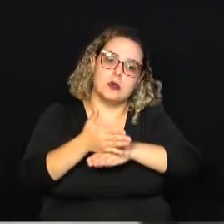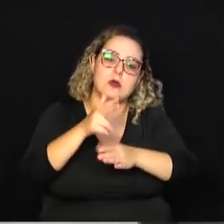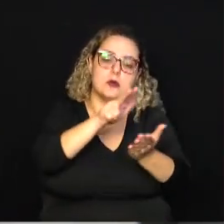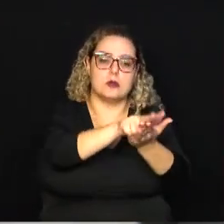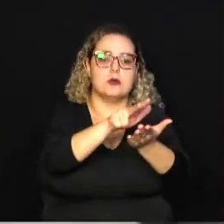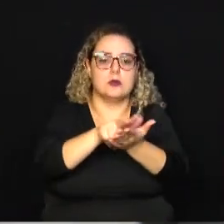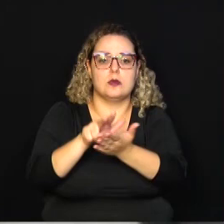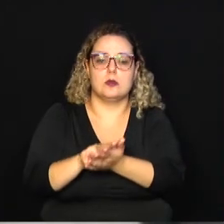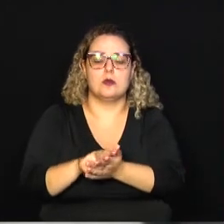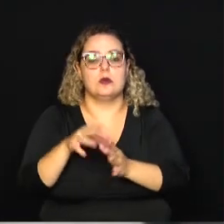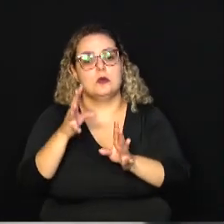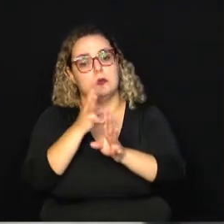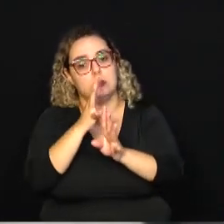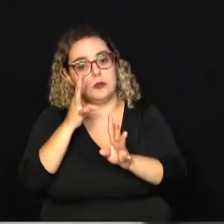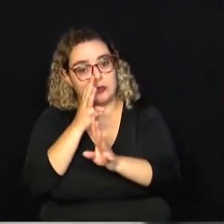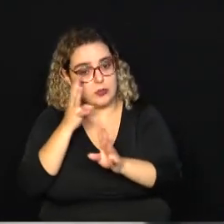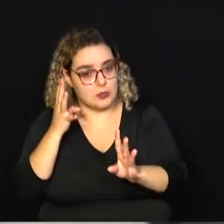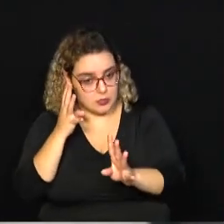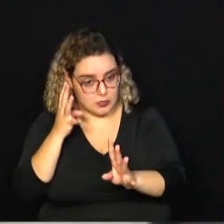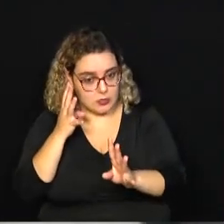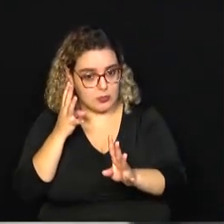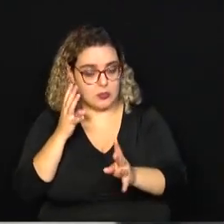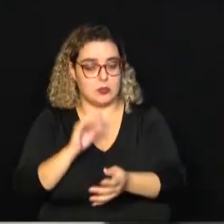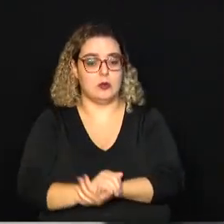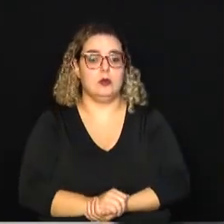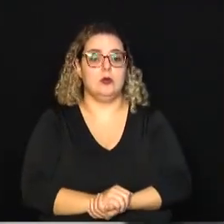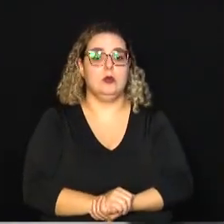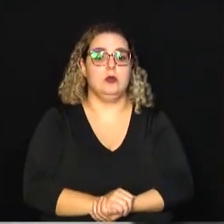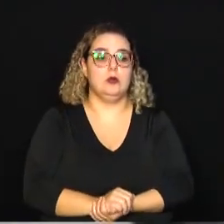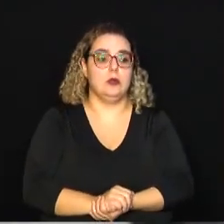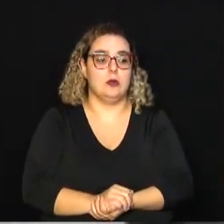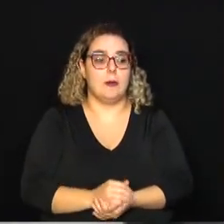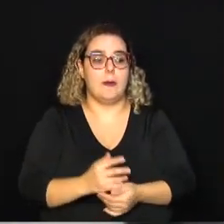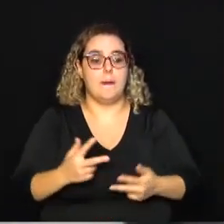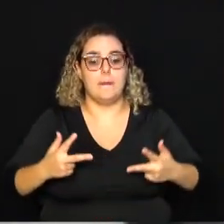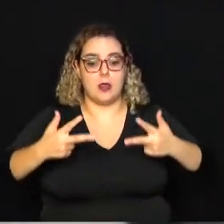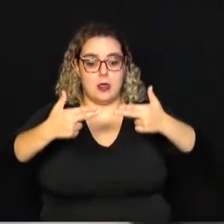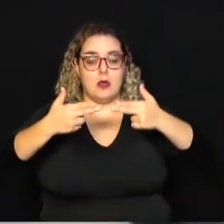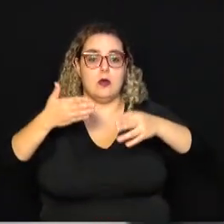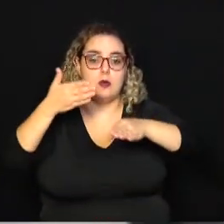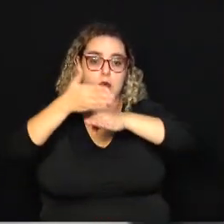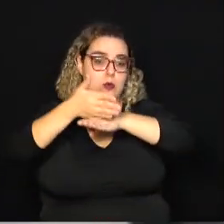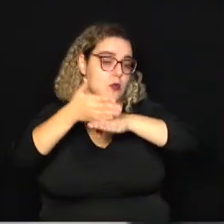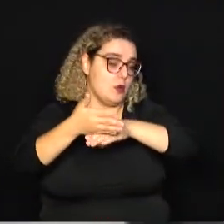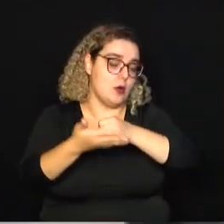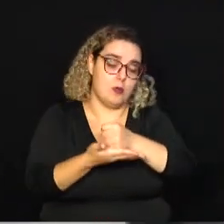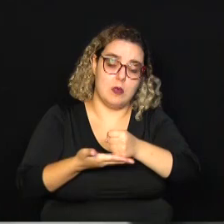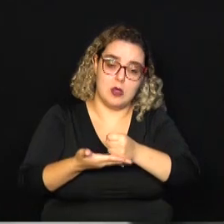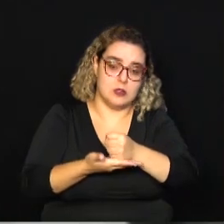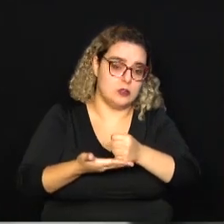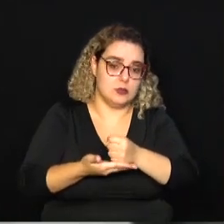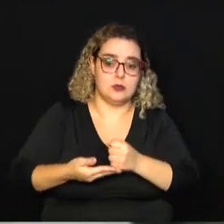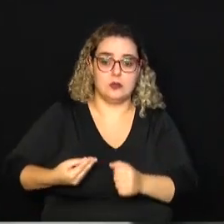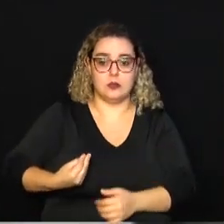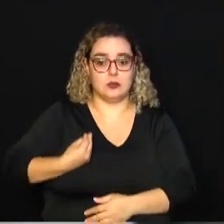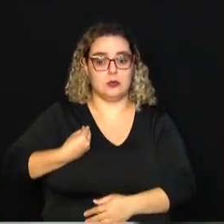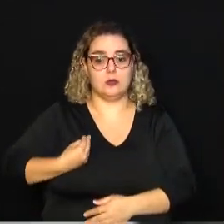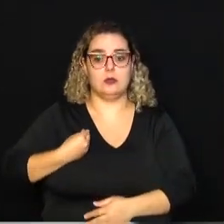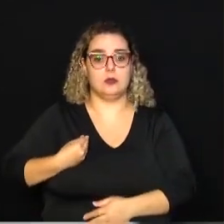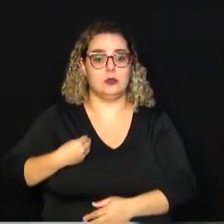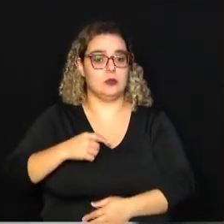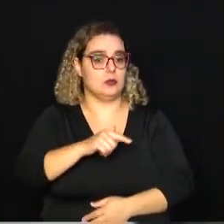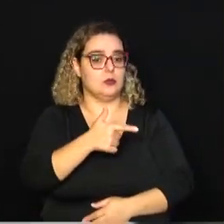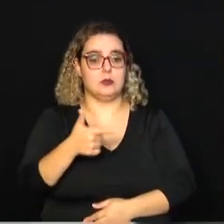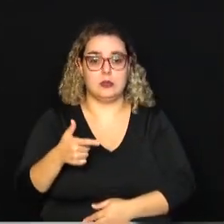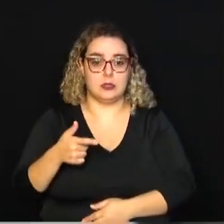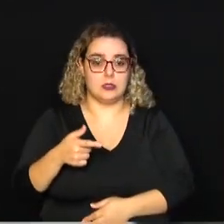a gente acentua a iniquidade de acesso ao básico da vida, né? Agora, não tem nada concreto